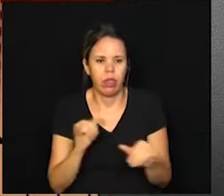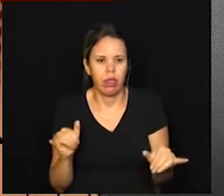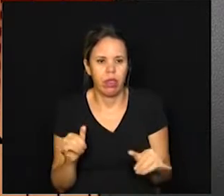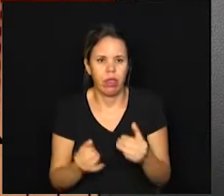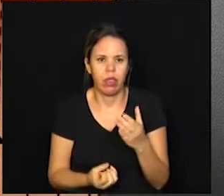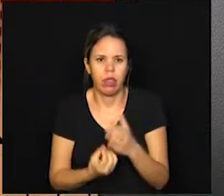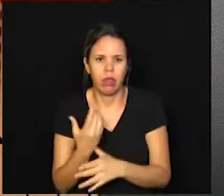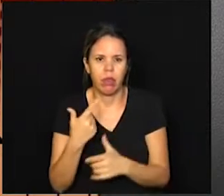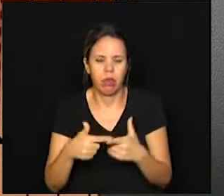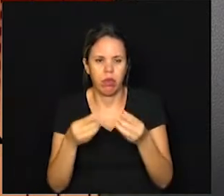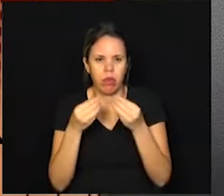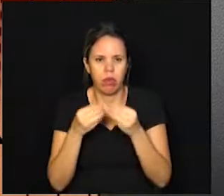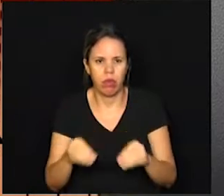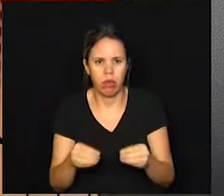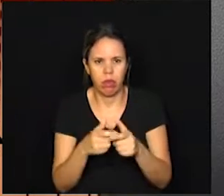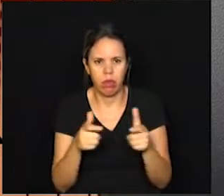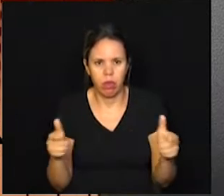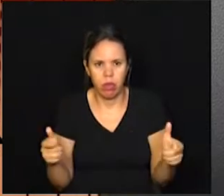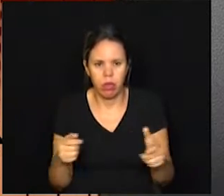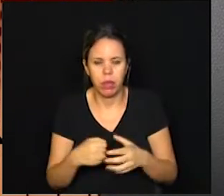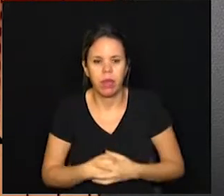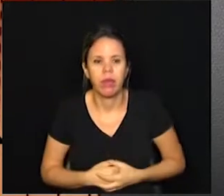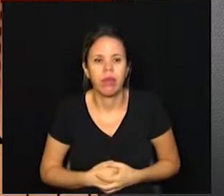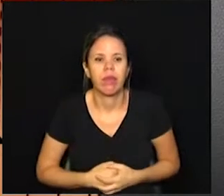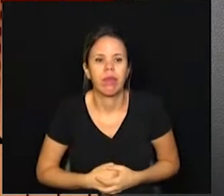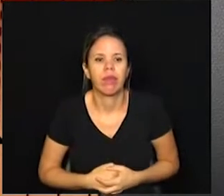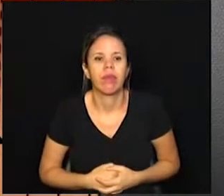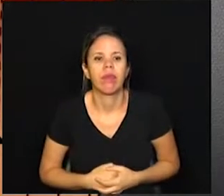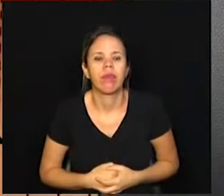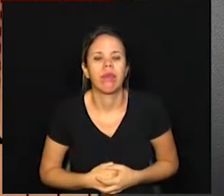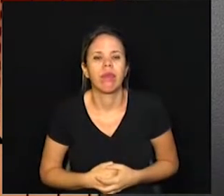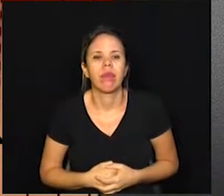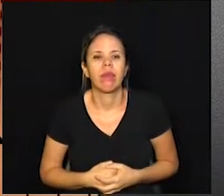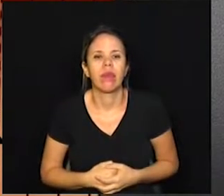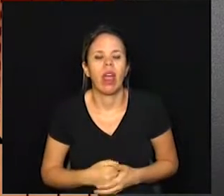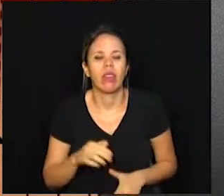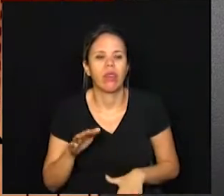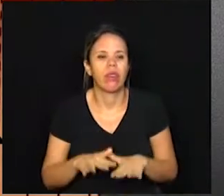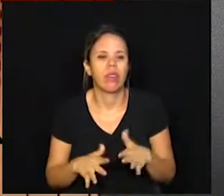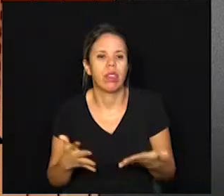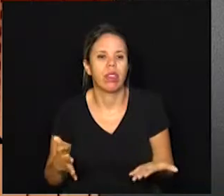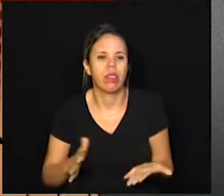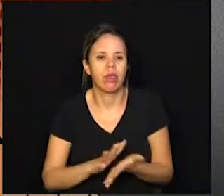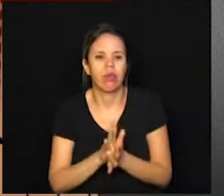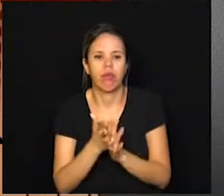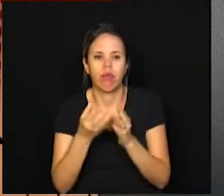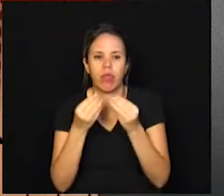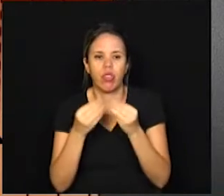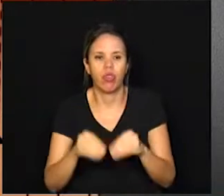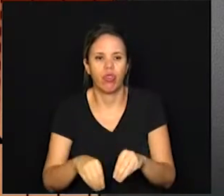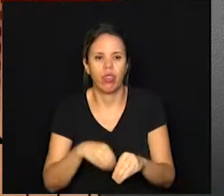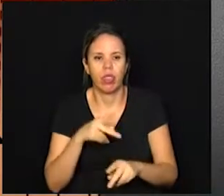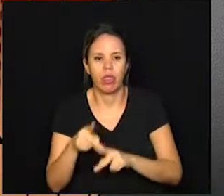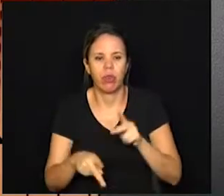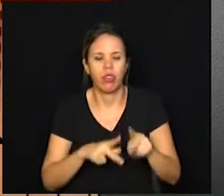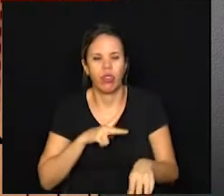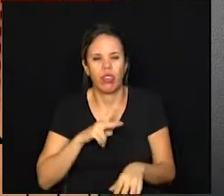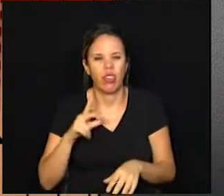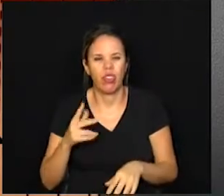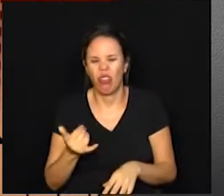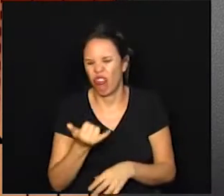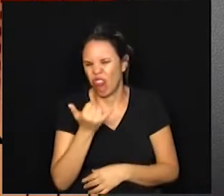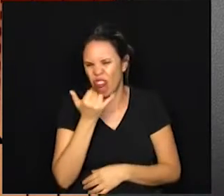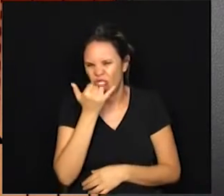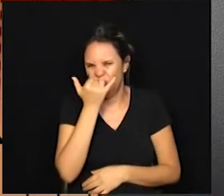causam danos imensuráveis e irreparáveis na vida íntima das pessoas. É uma